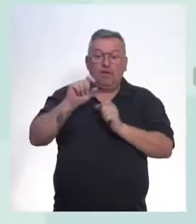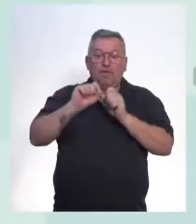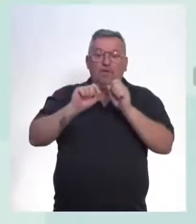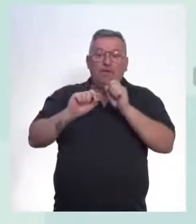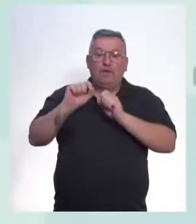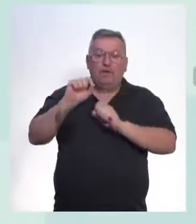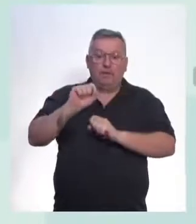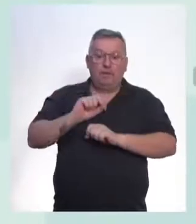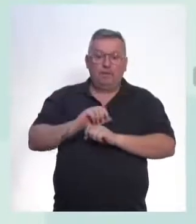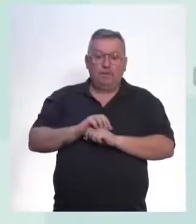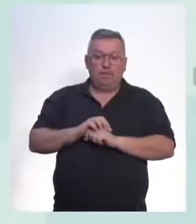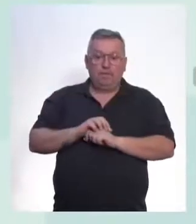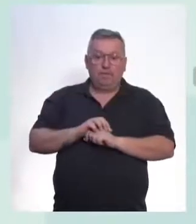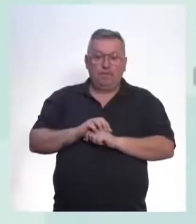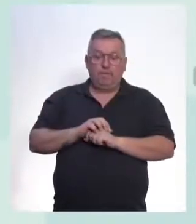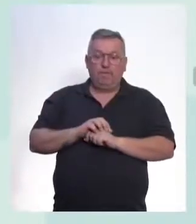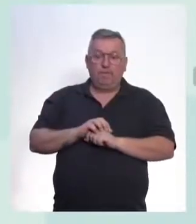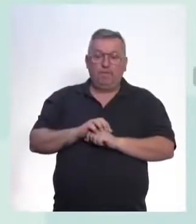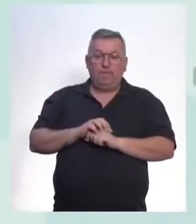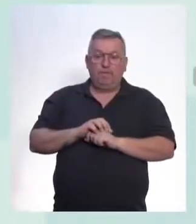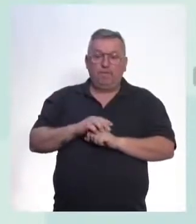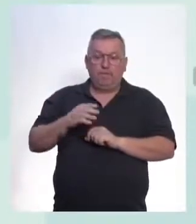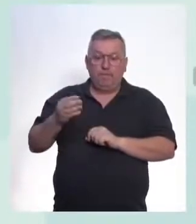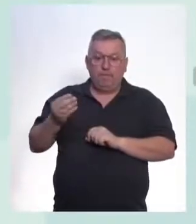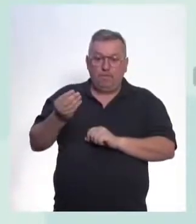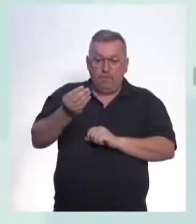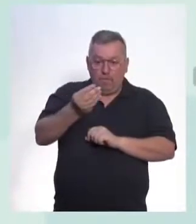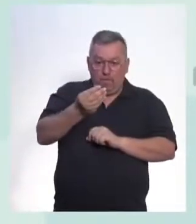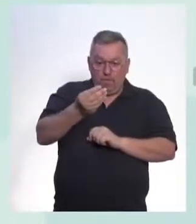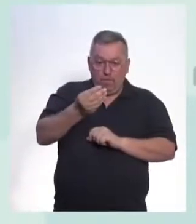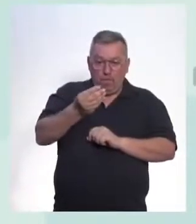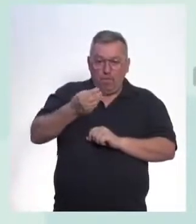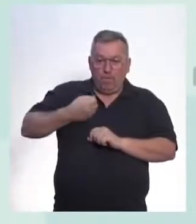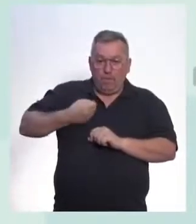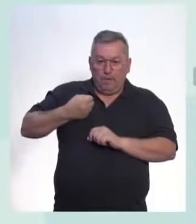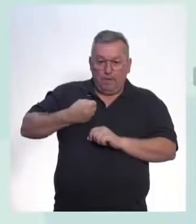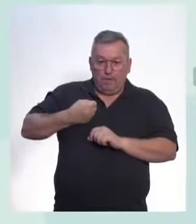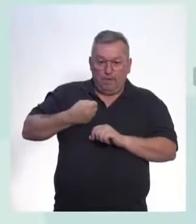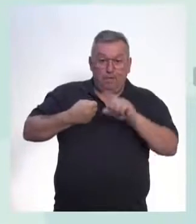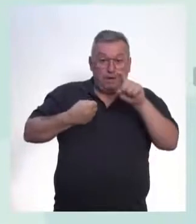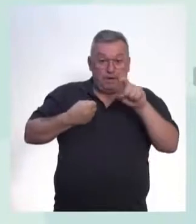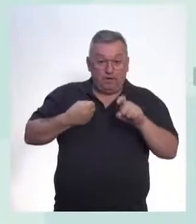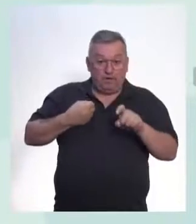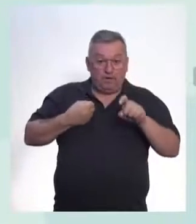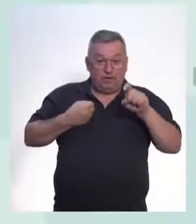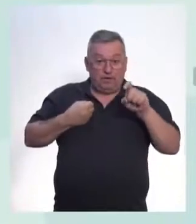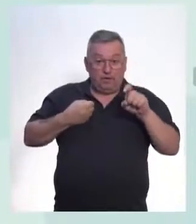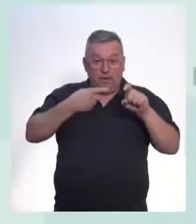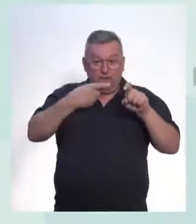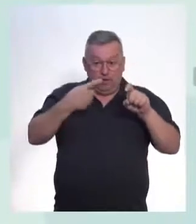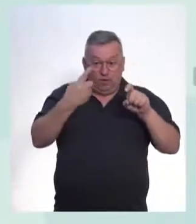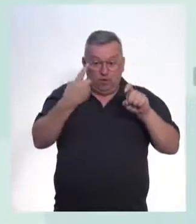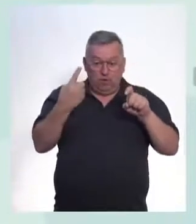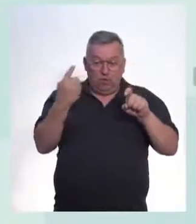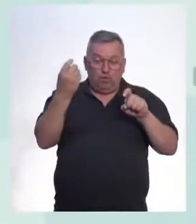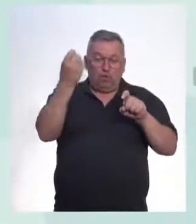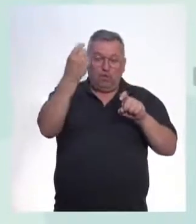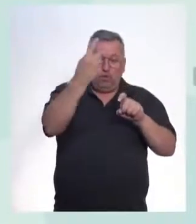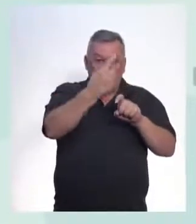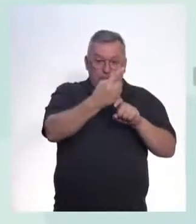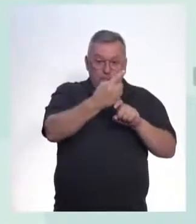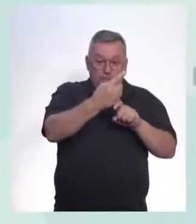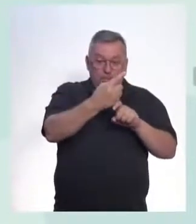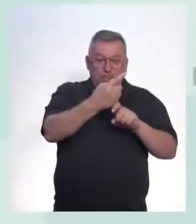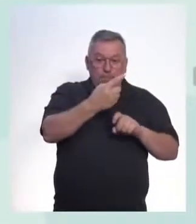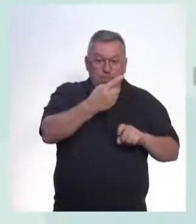feito? Foram atribuídos valores para x, correto? Que